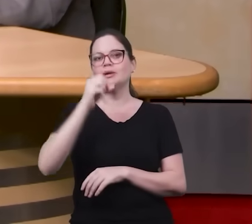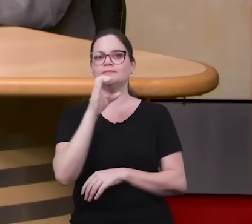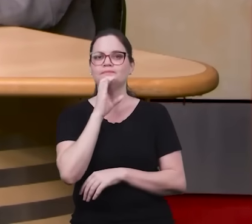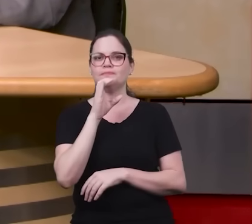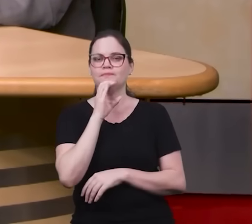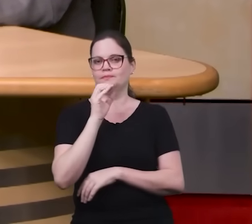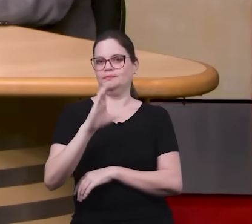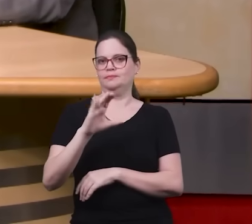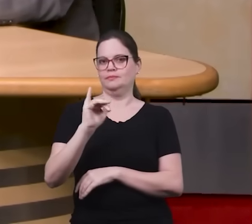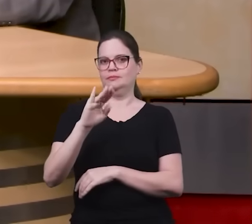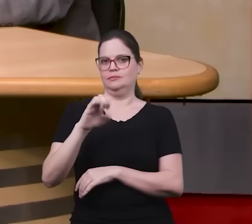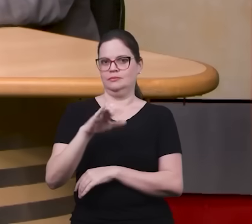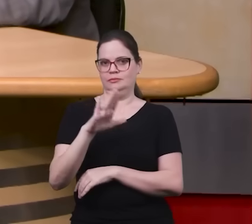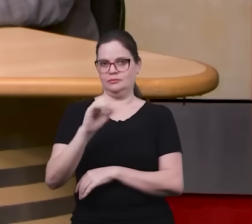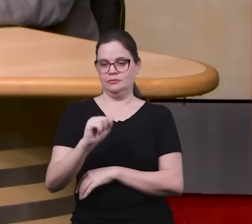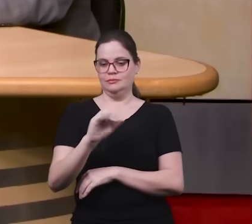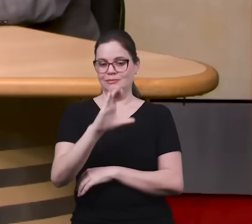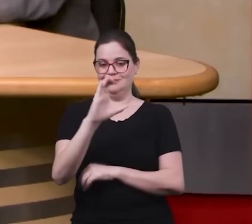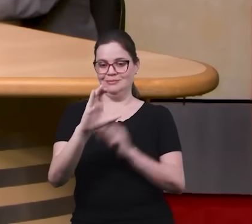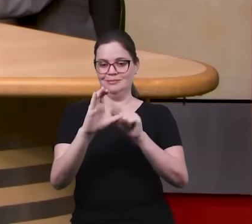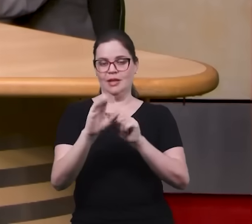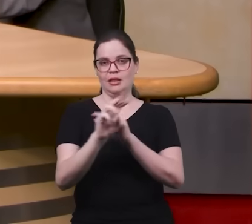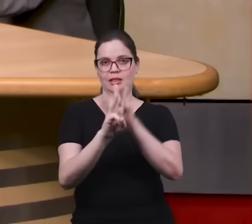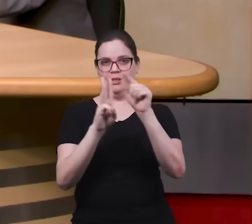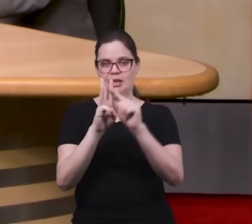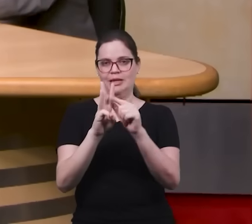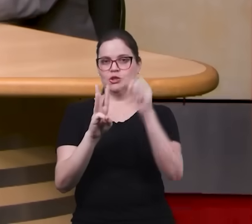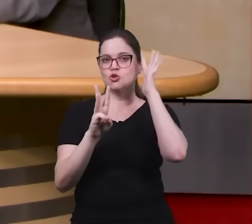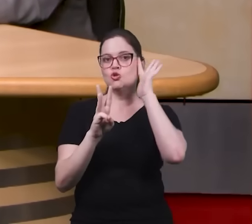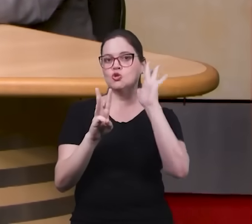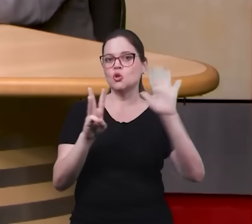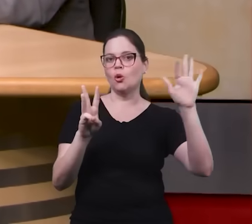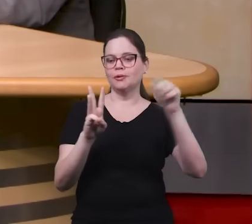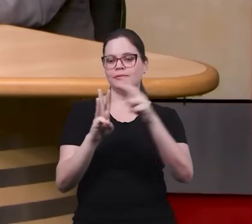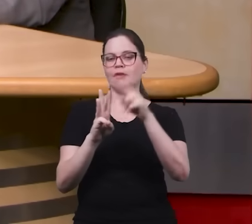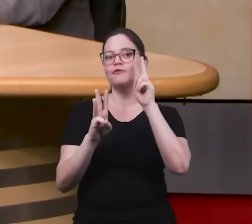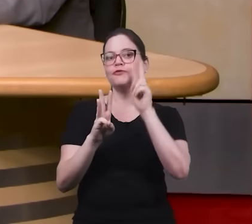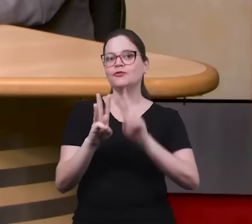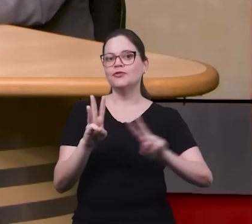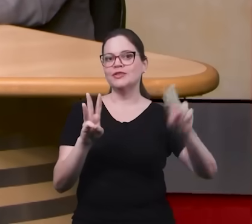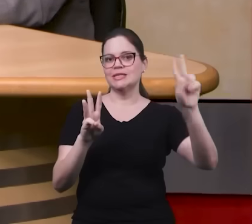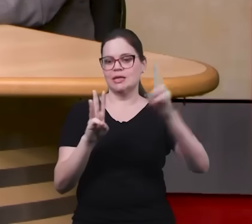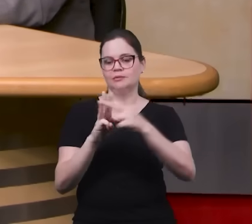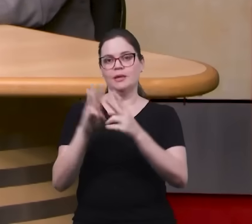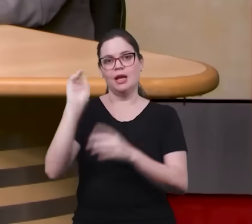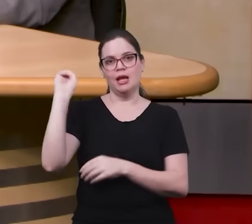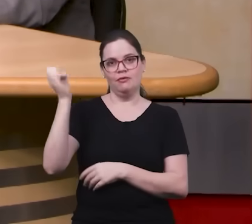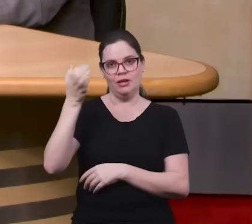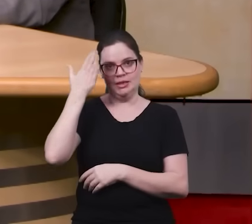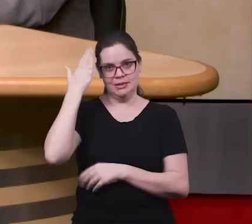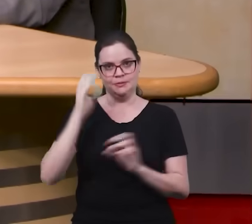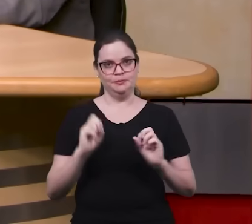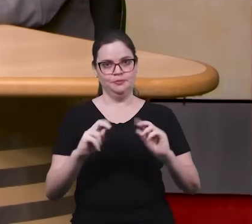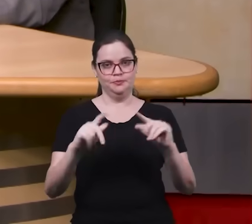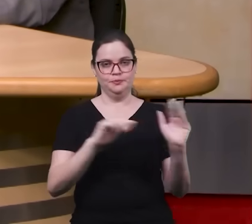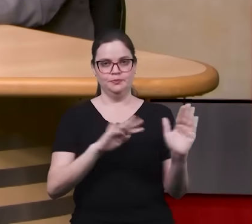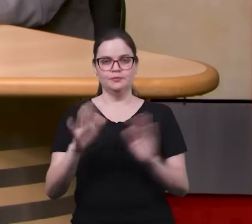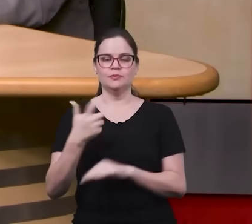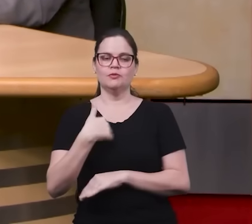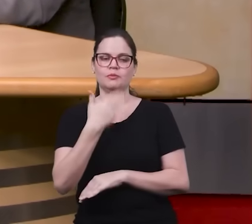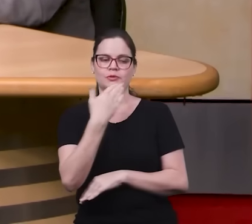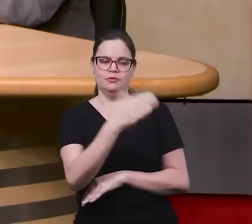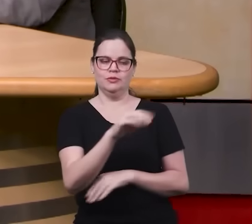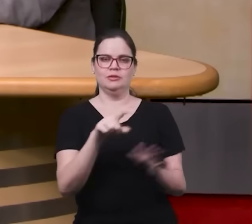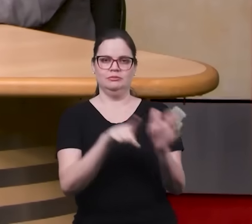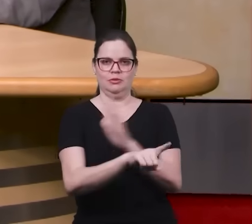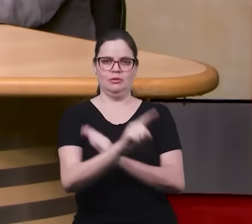ciências, que é através de sonhos, visões e revelações. Eu queria abordar aqui agora com o Marcelo.